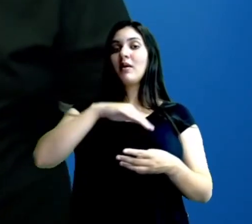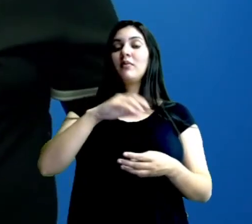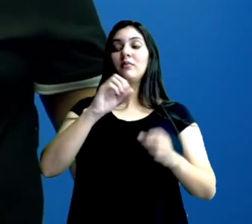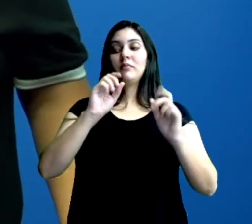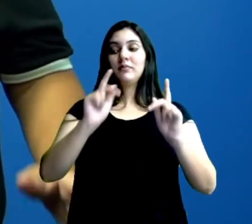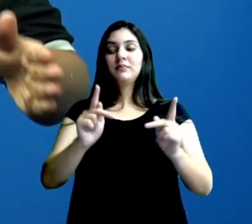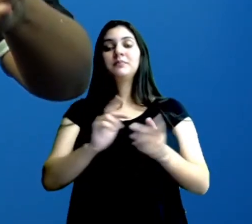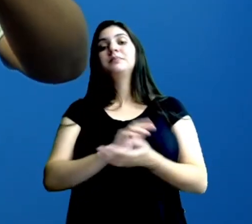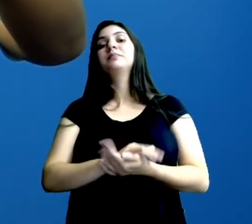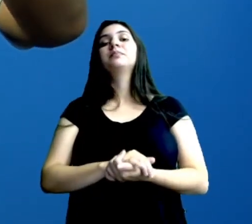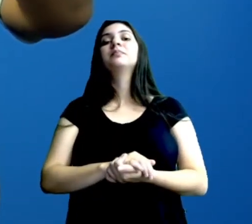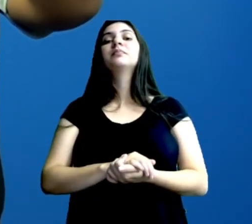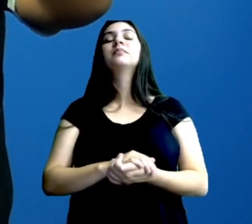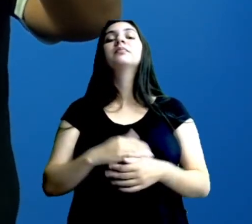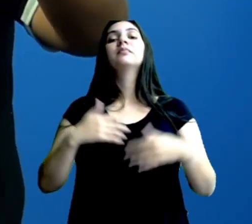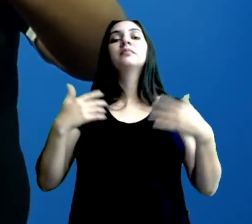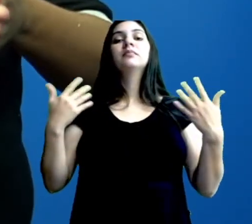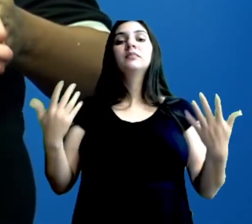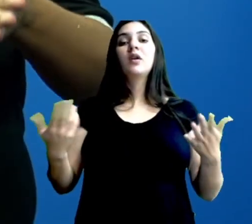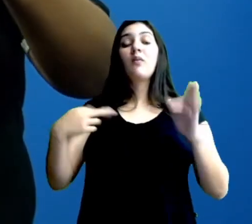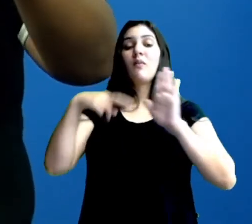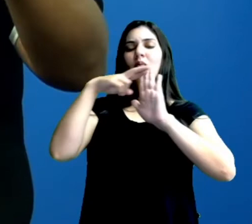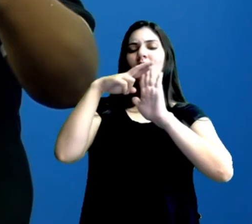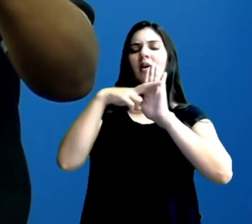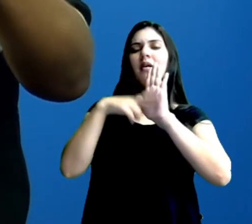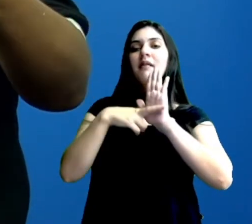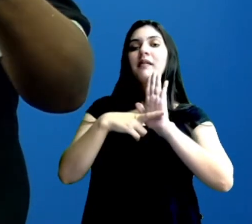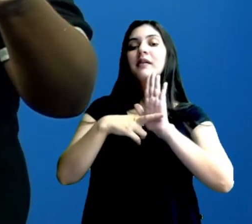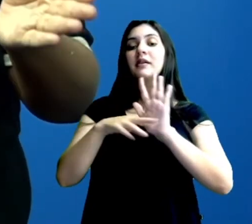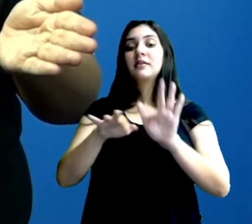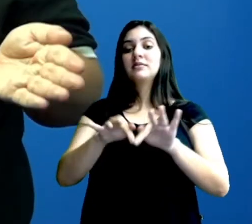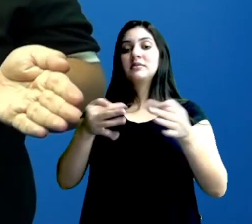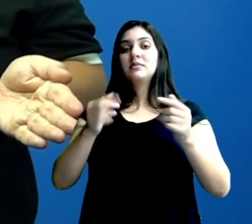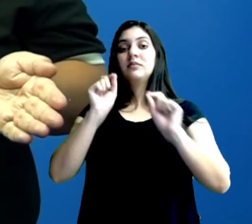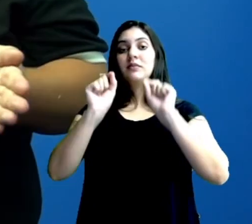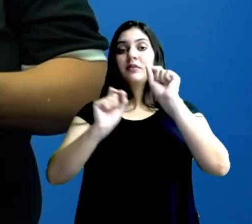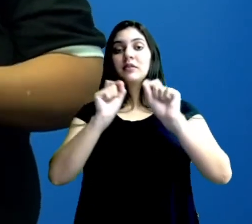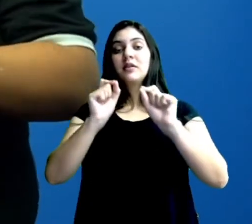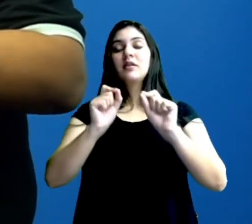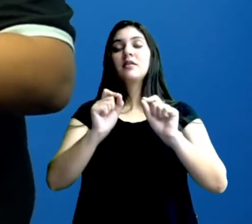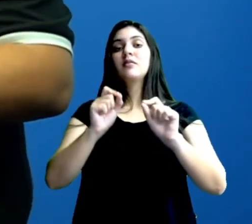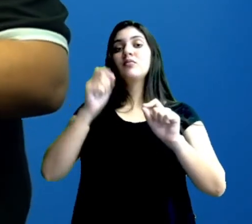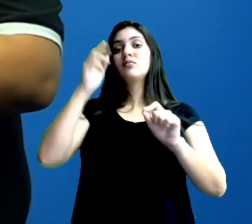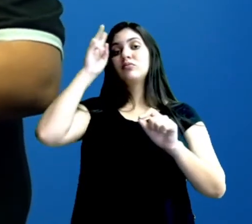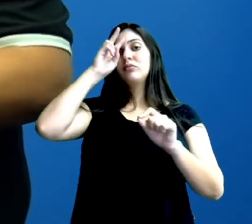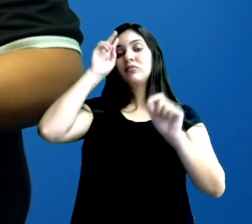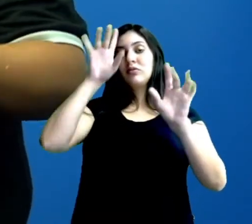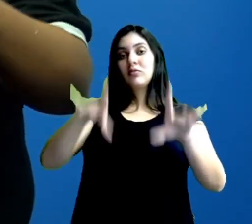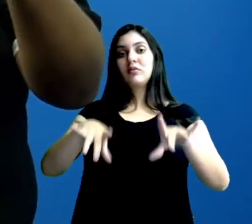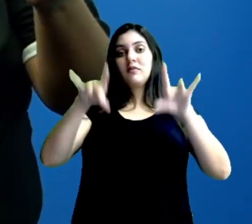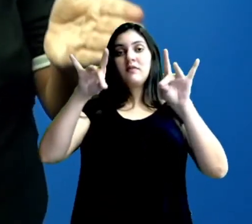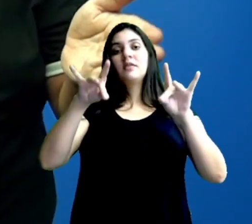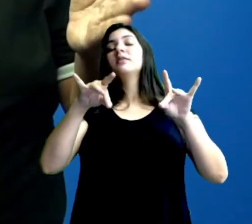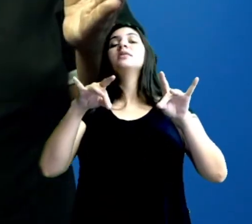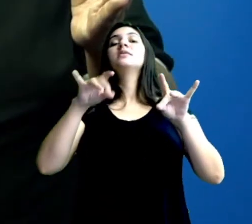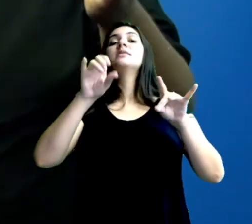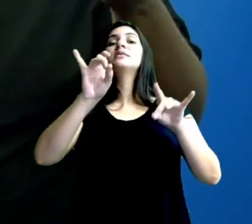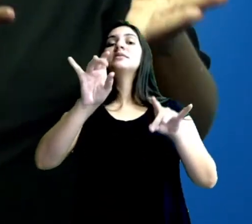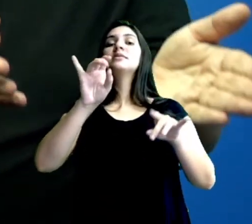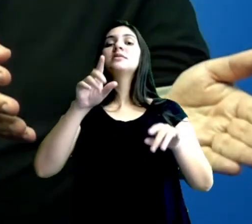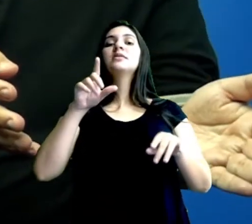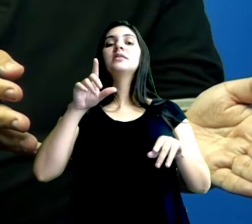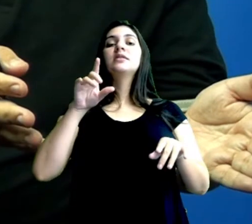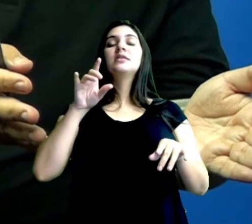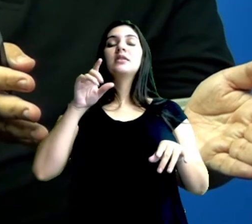gente? Então, a regra básica, eu só posso dizer que um conto de fada, ele é um conto de fada se ele